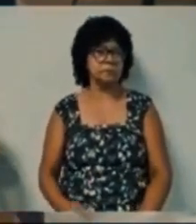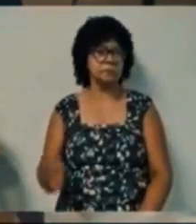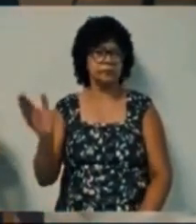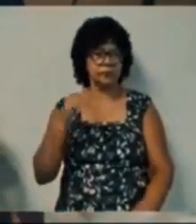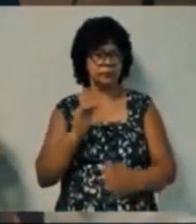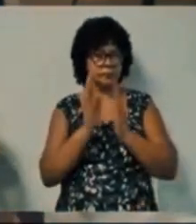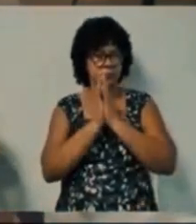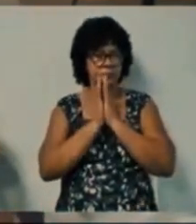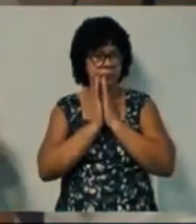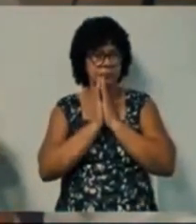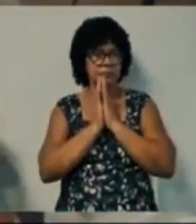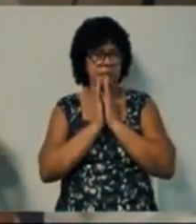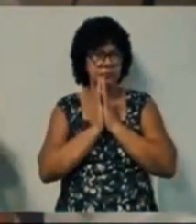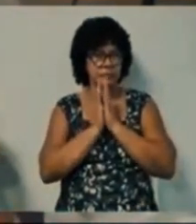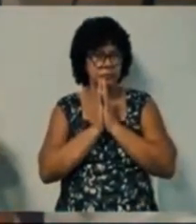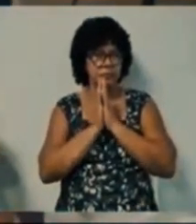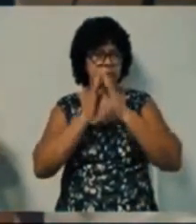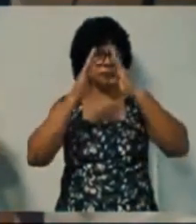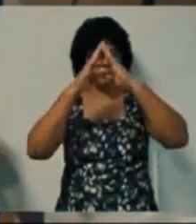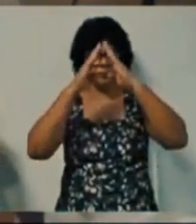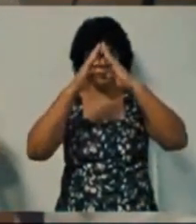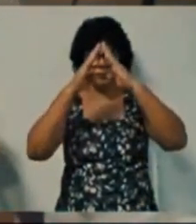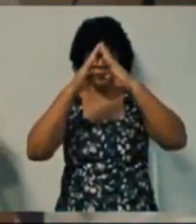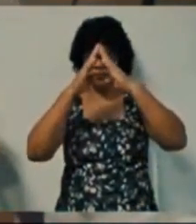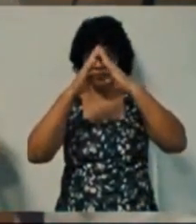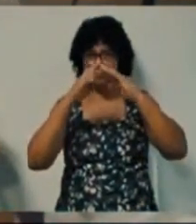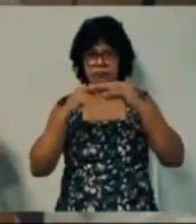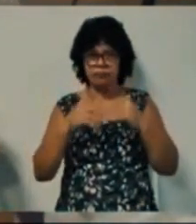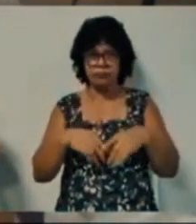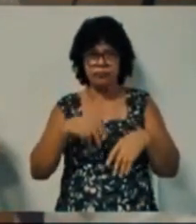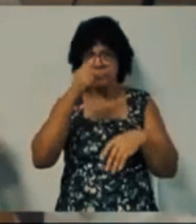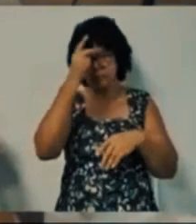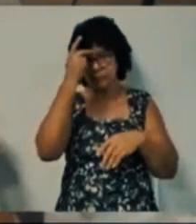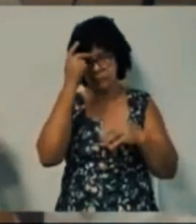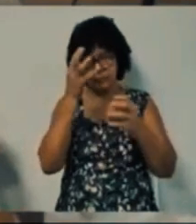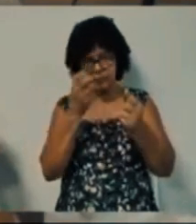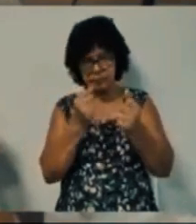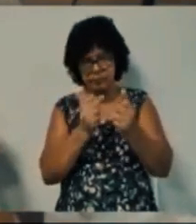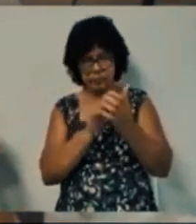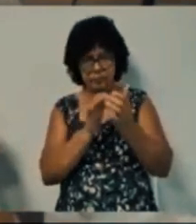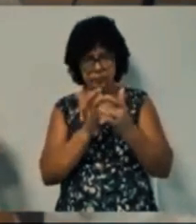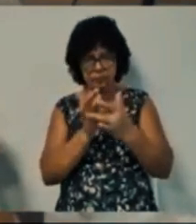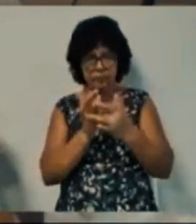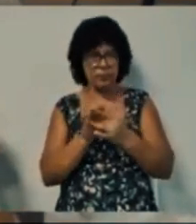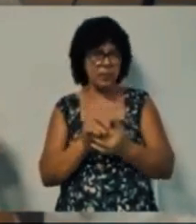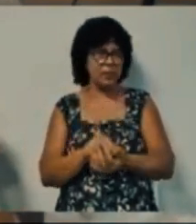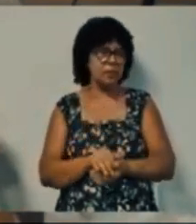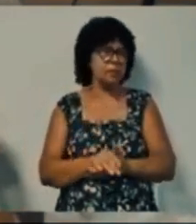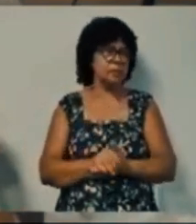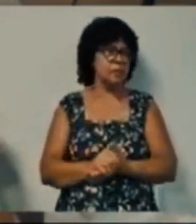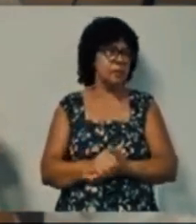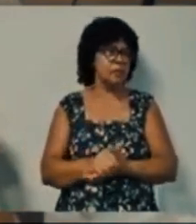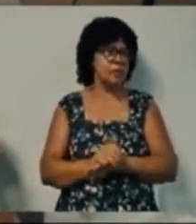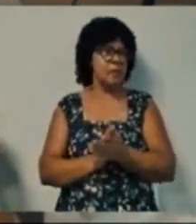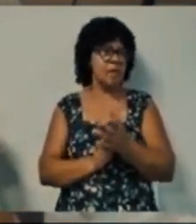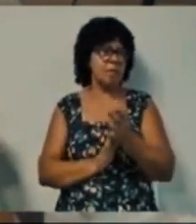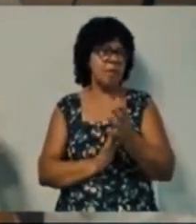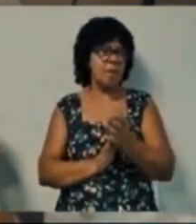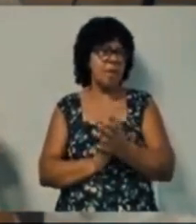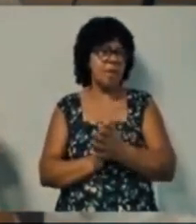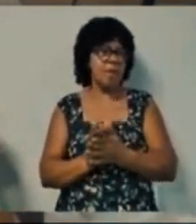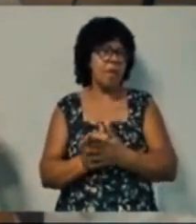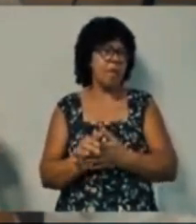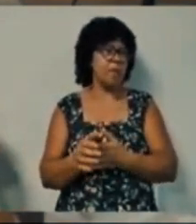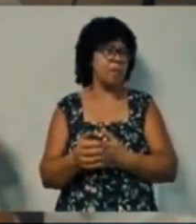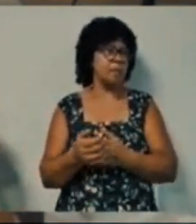trevas tentam segurar, mas em nome de Jesus as cadeias que te prendem, eu as repreendo no nome do